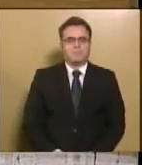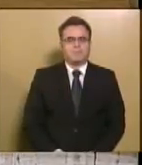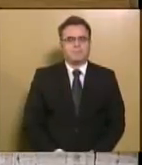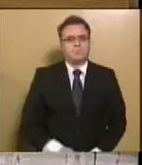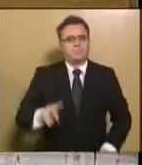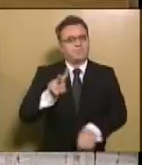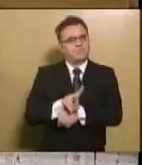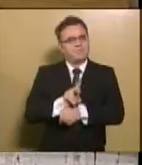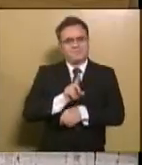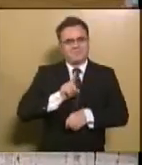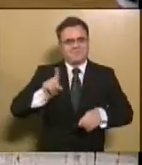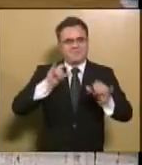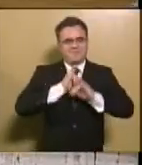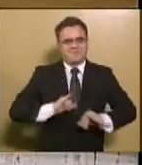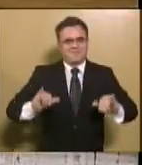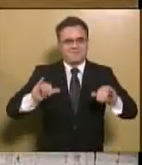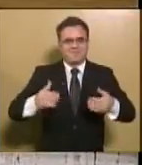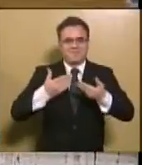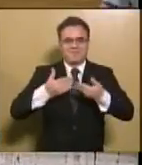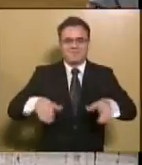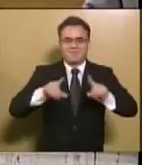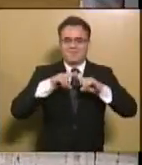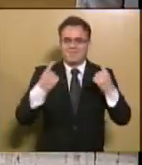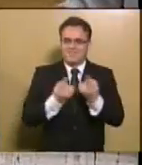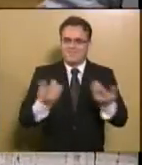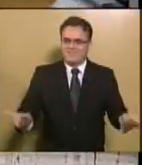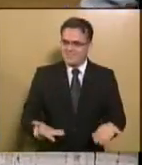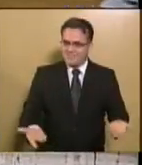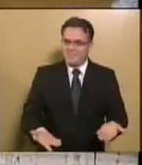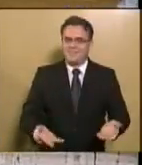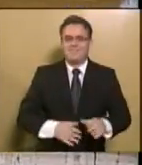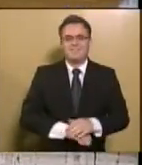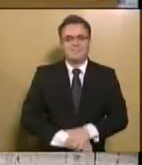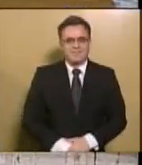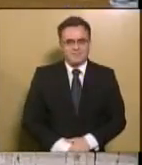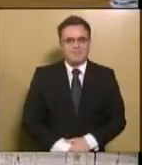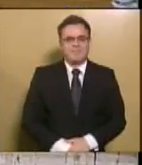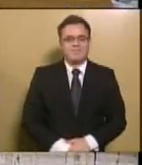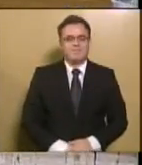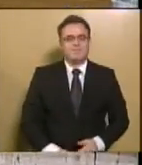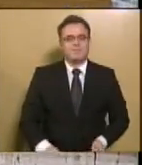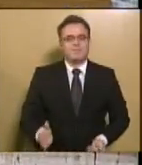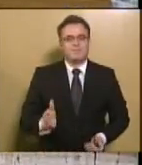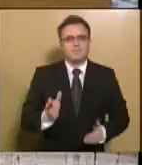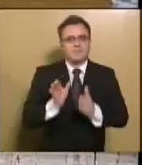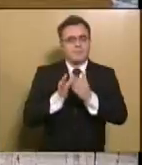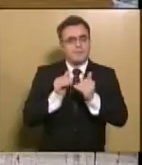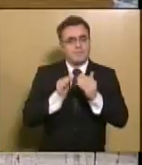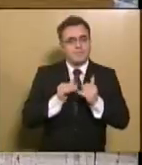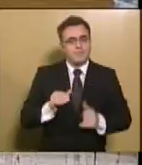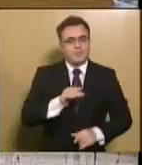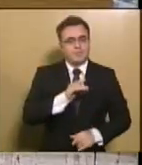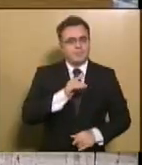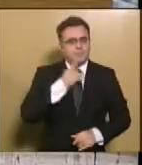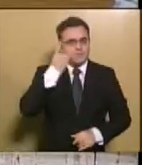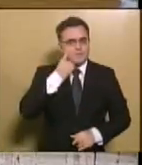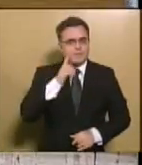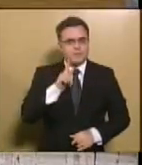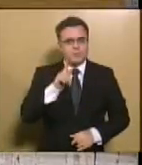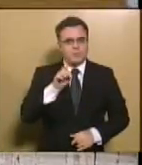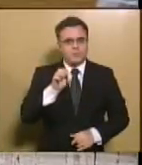Sob a proteção de Deus, declaro aberta a presente sessão. Solicito do deputado George